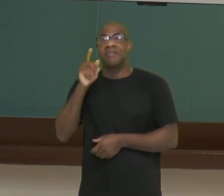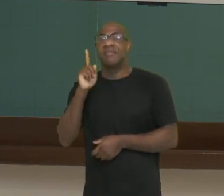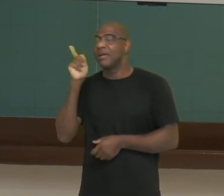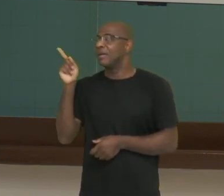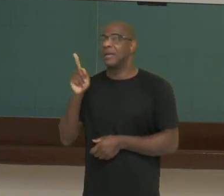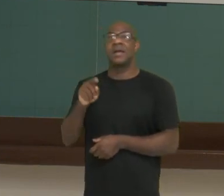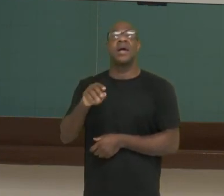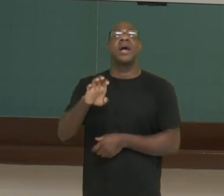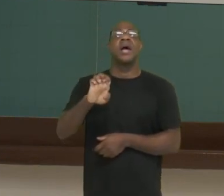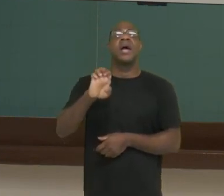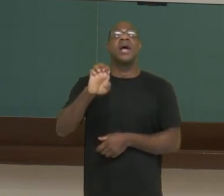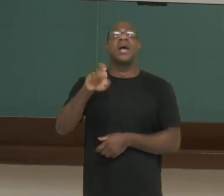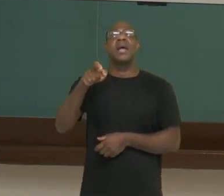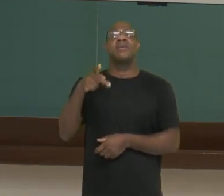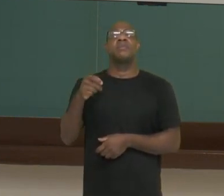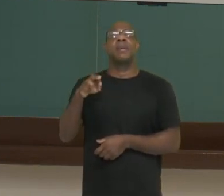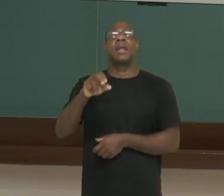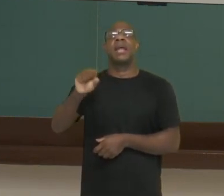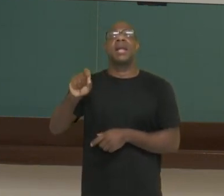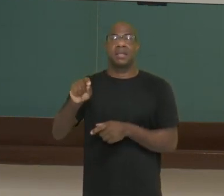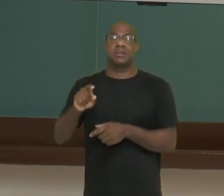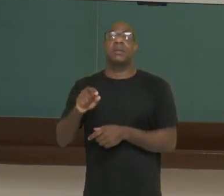é o mais tomado,